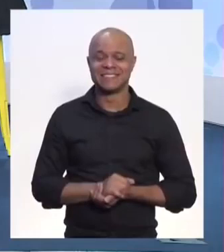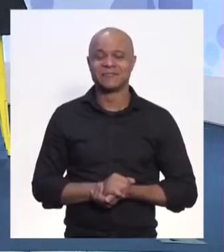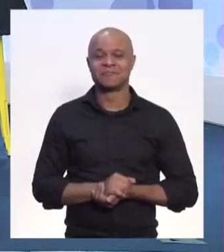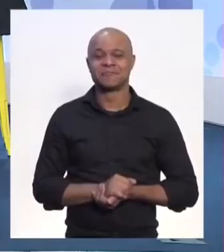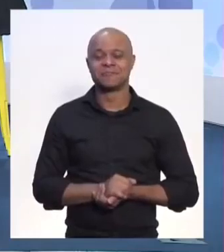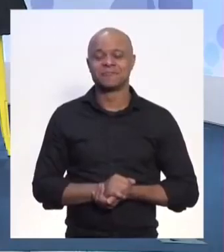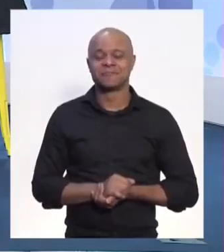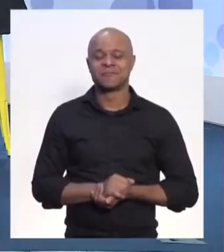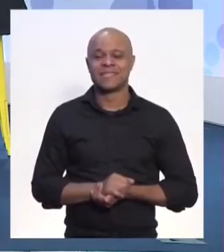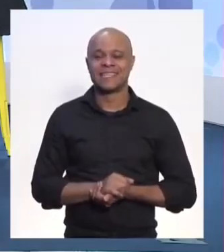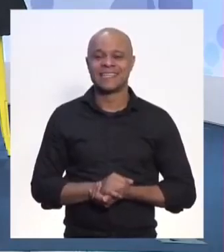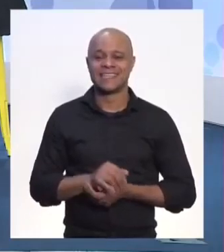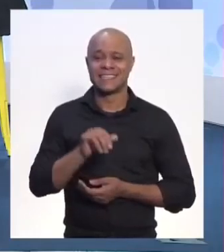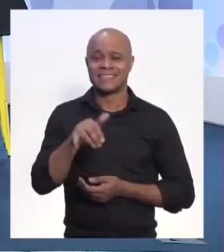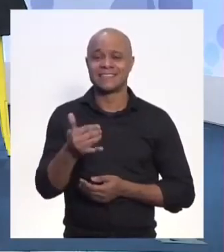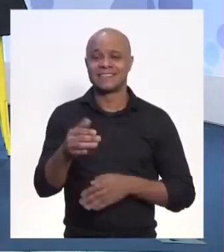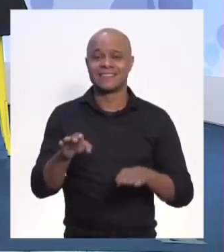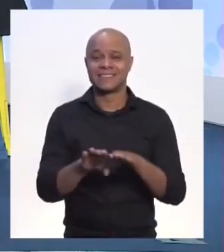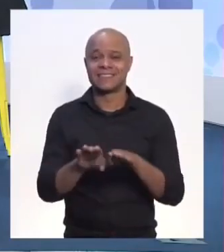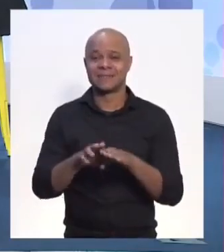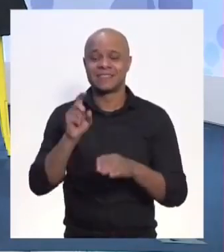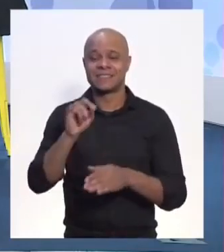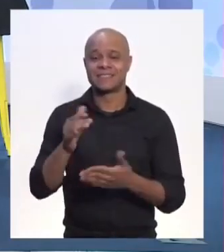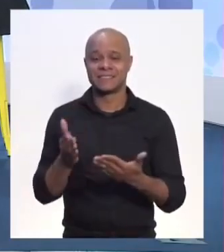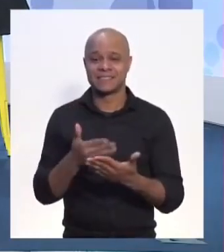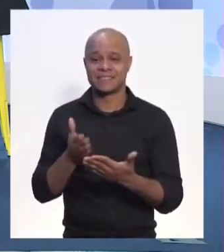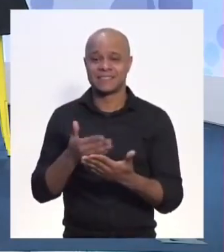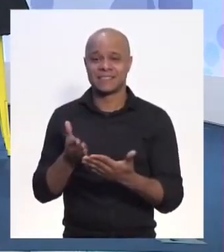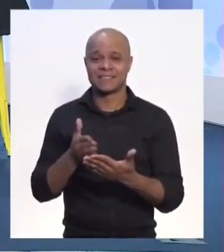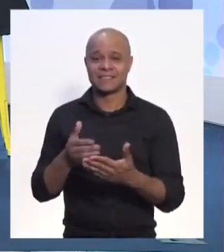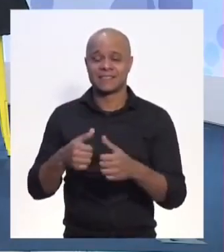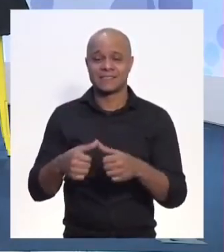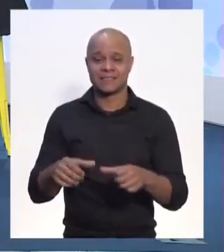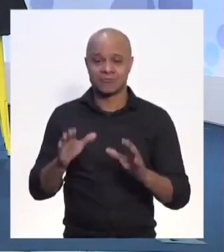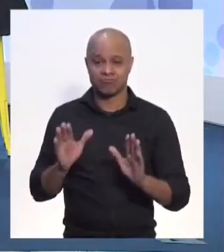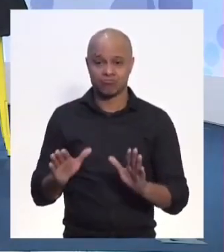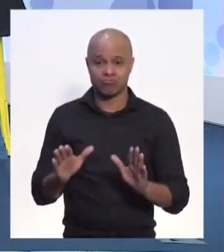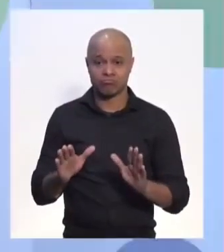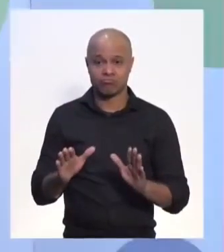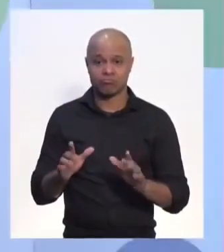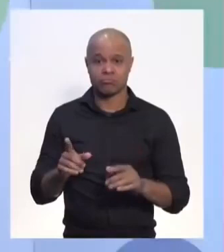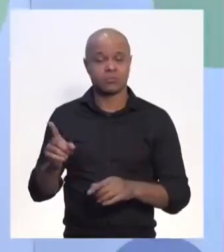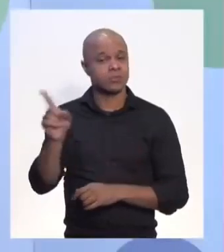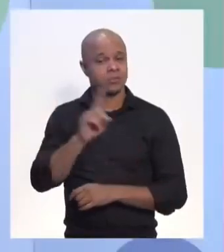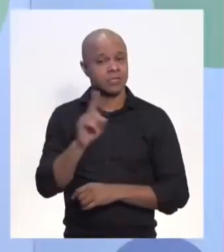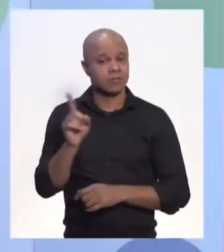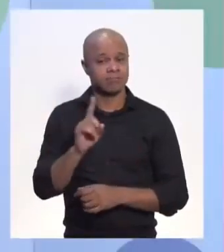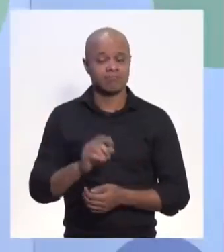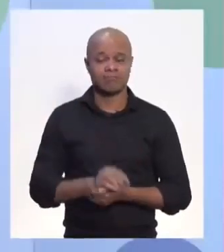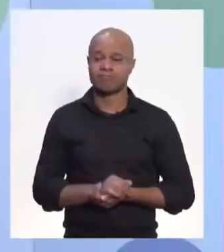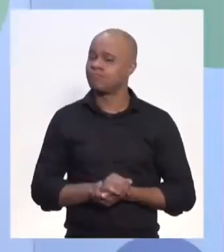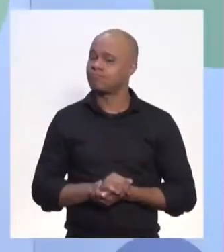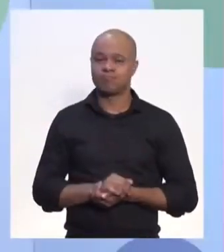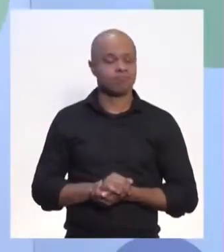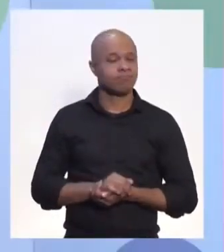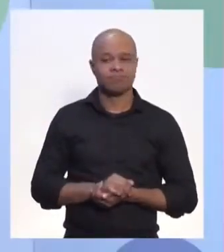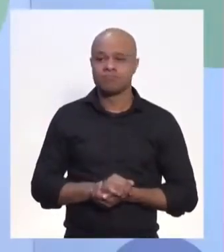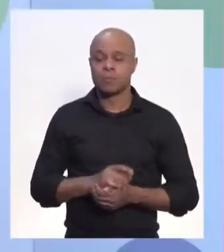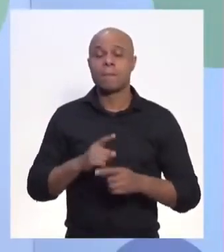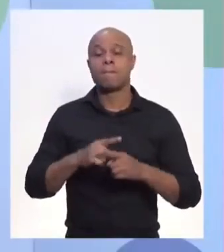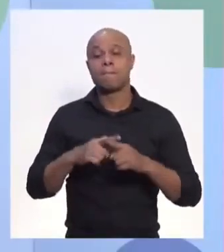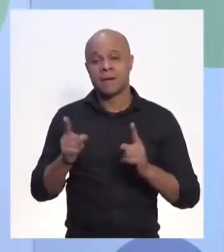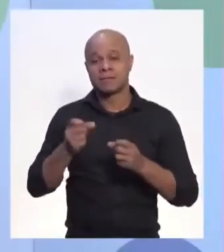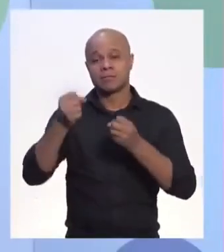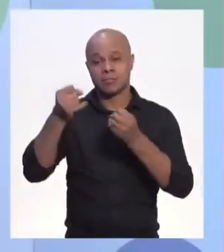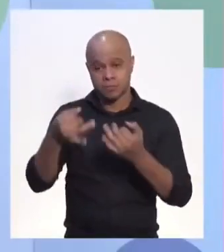tem gente que está perguntando se essas atividades estavam no caderno. Não, essas atividades que vocês fizeram não estão no caderno, mas o